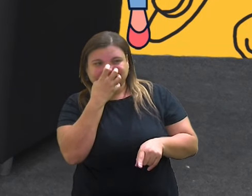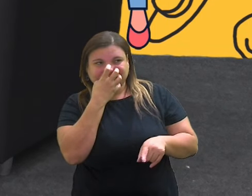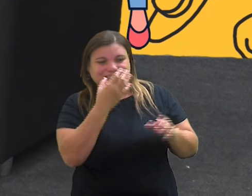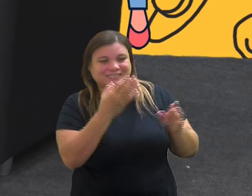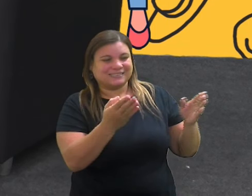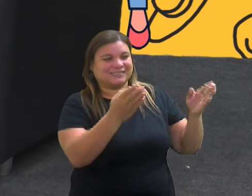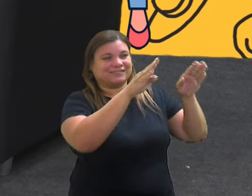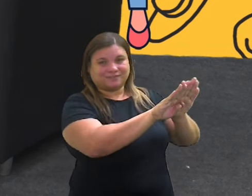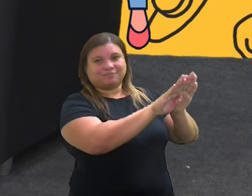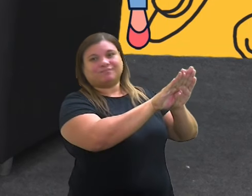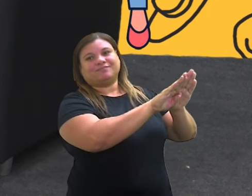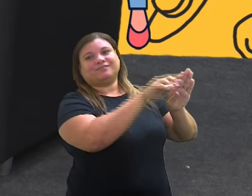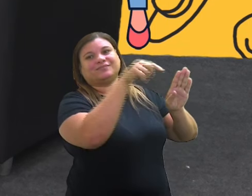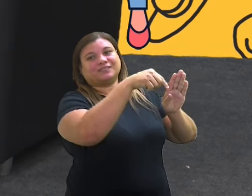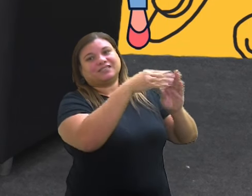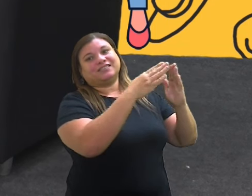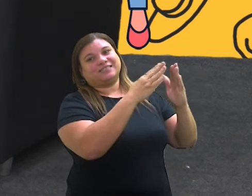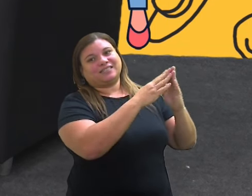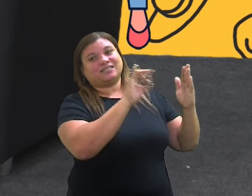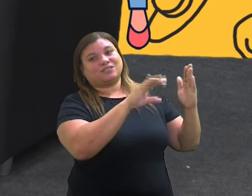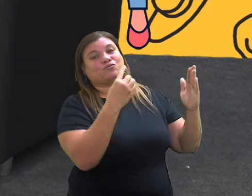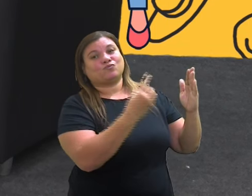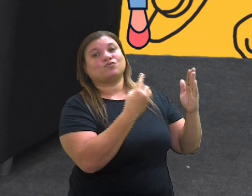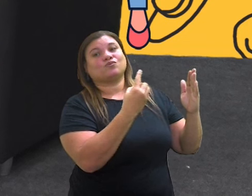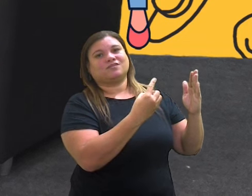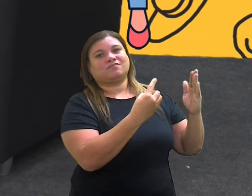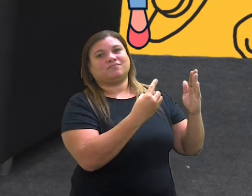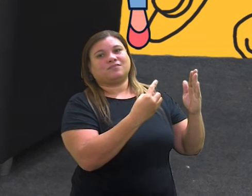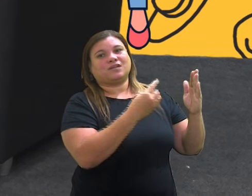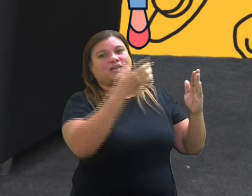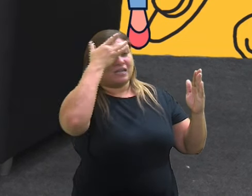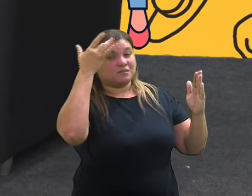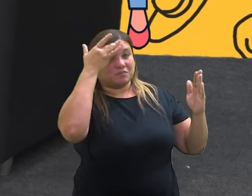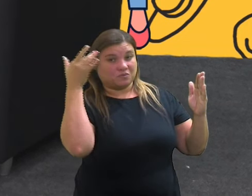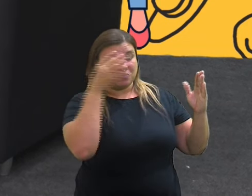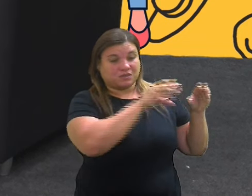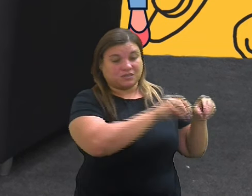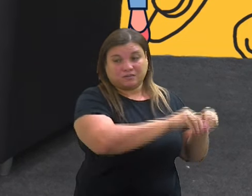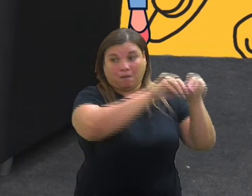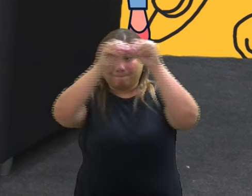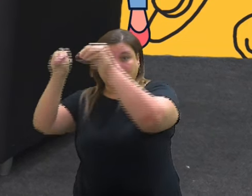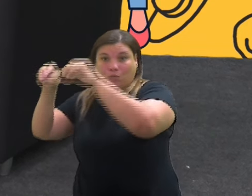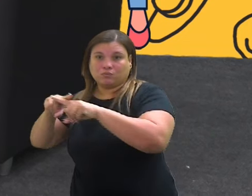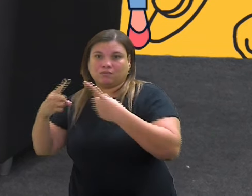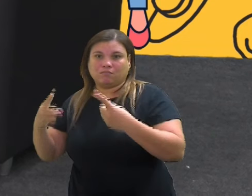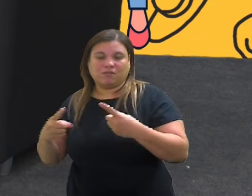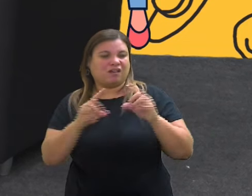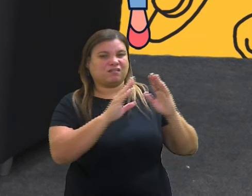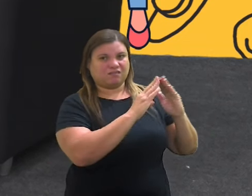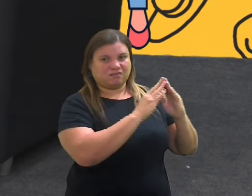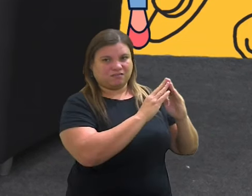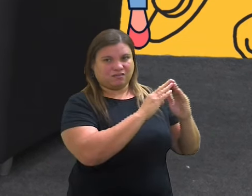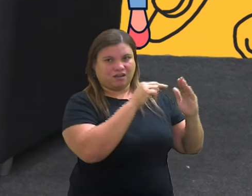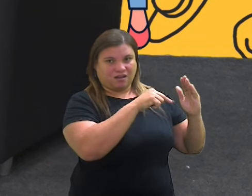pessoa simplesmente muda, vai embora e o cachorro fica dentro de casa e nem tem como buscar alimento porque ele fica preso